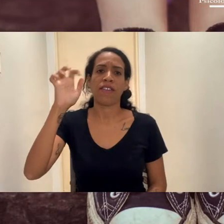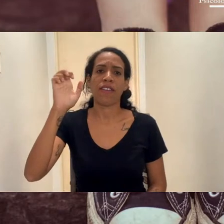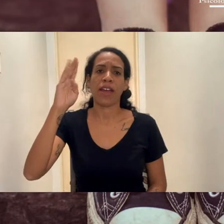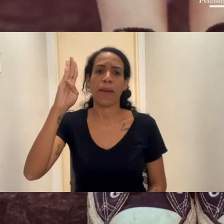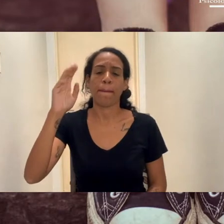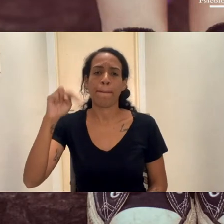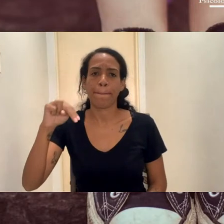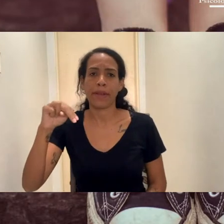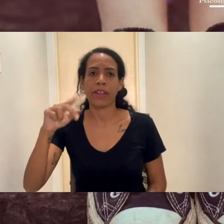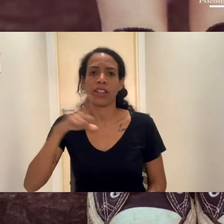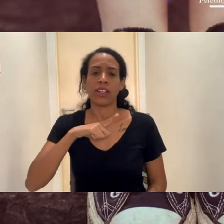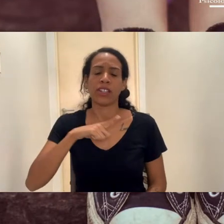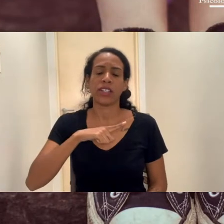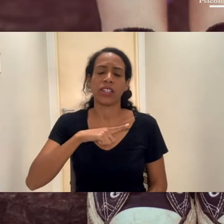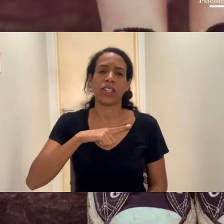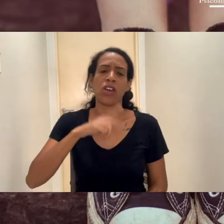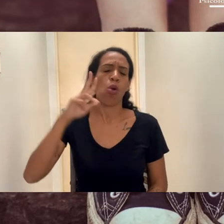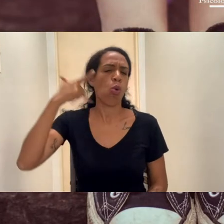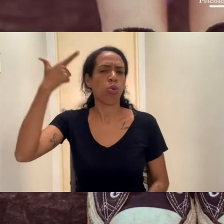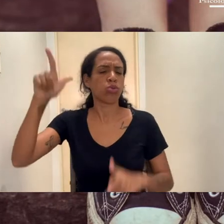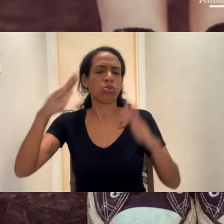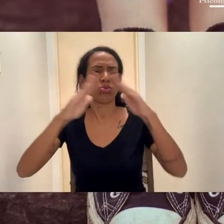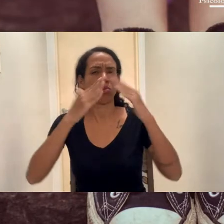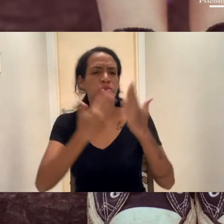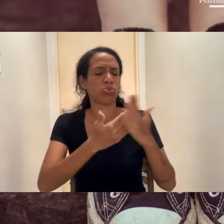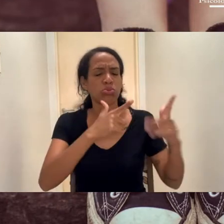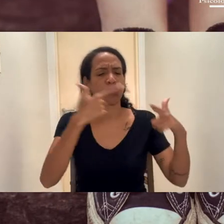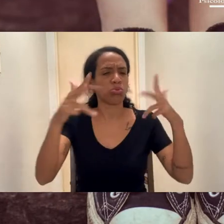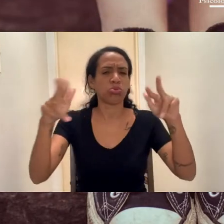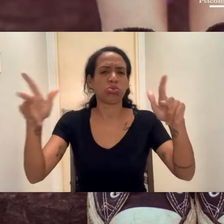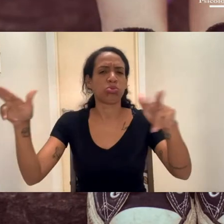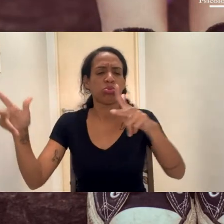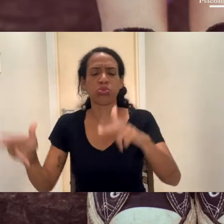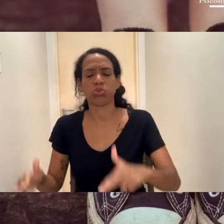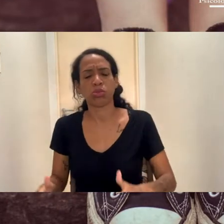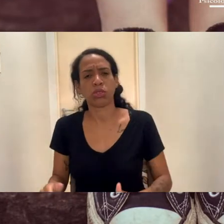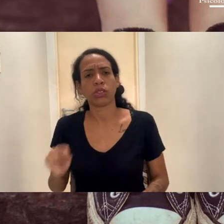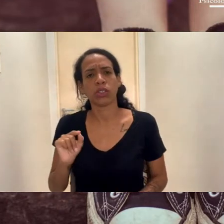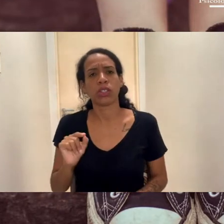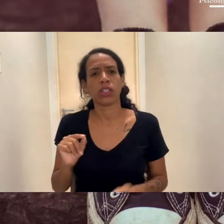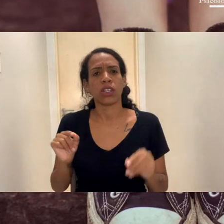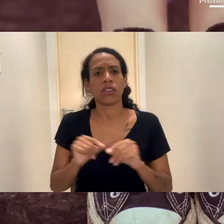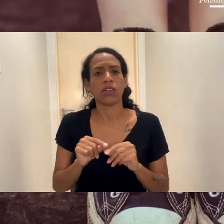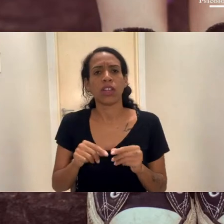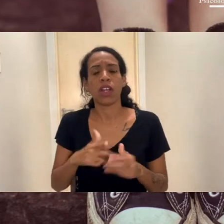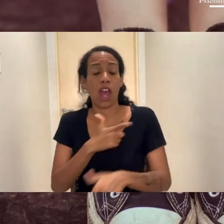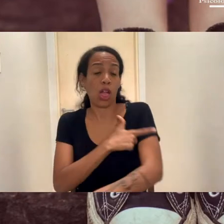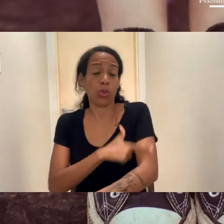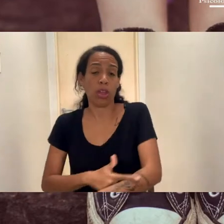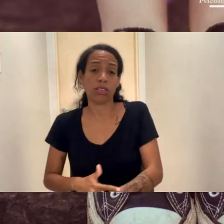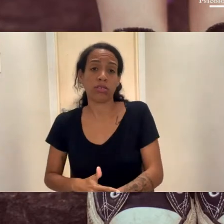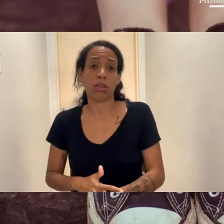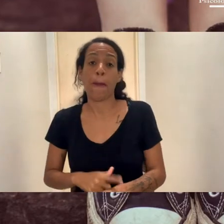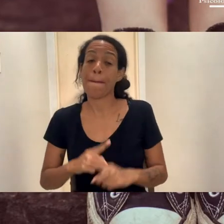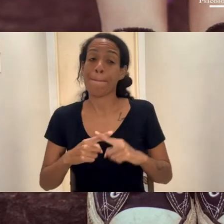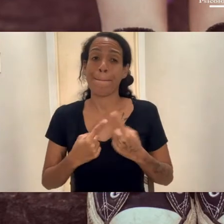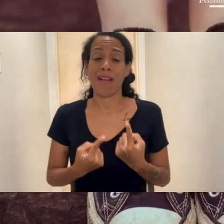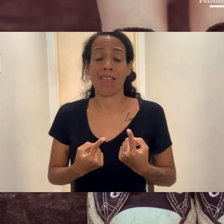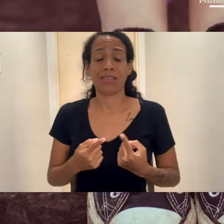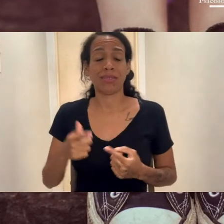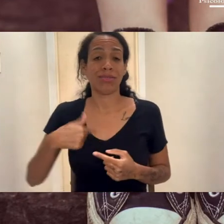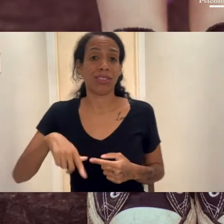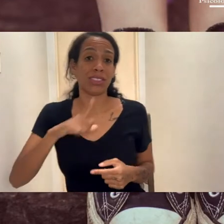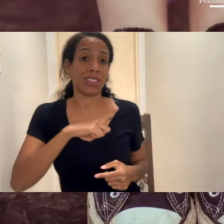um discurso de que a internação nessas instituições seria pelo viés da educação. No entanto, a gente